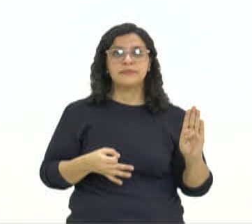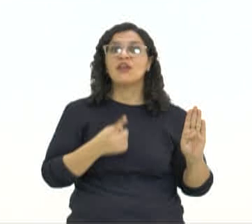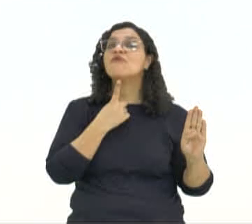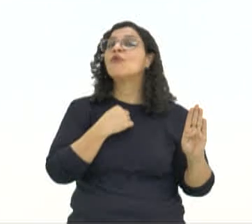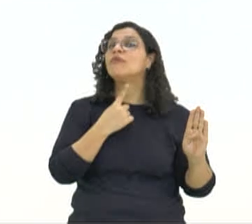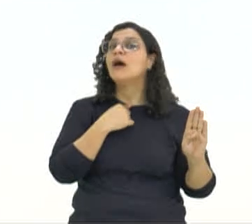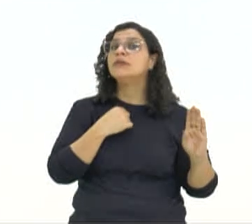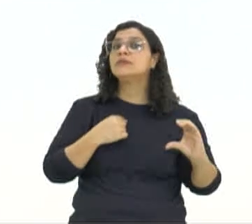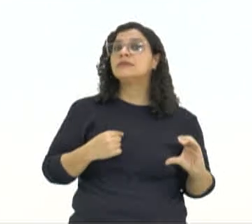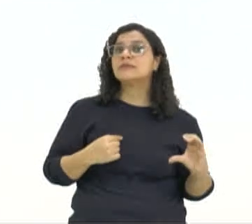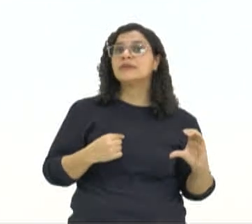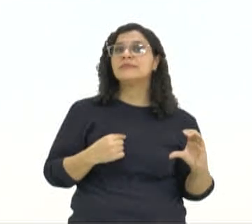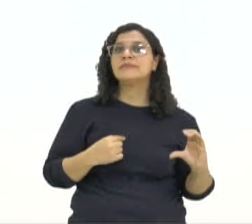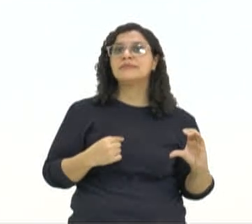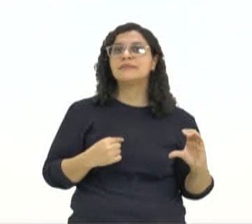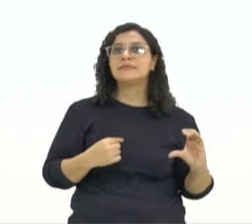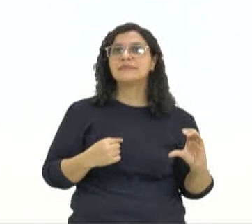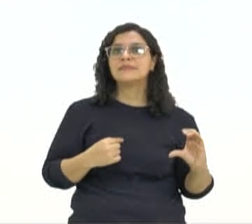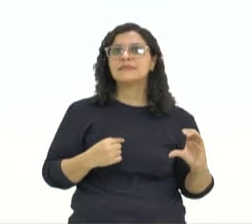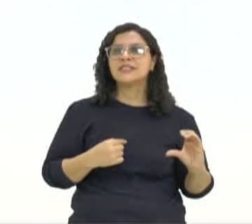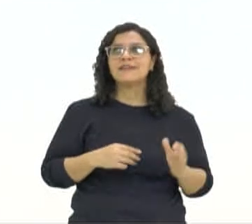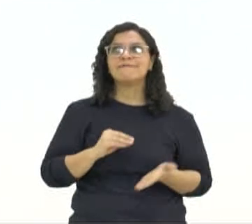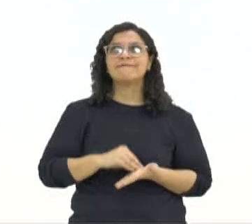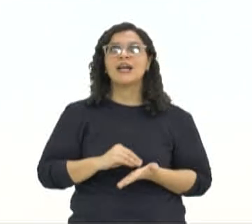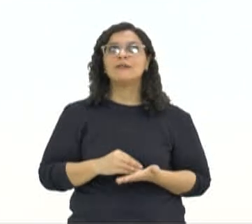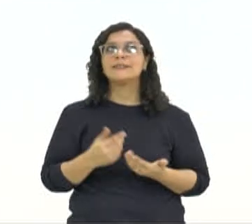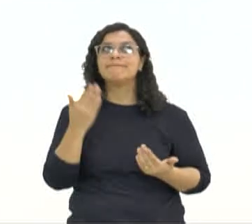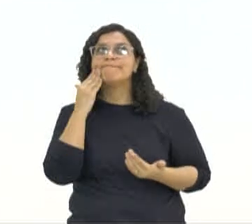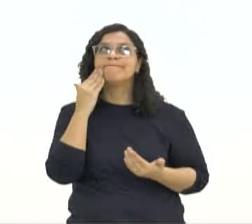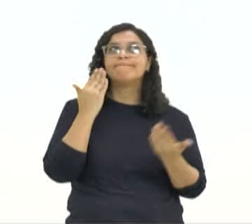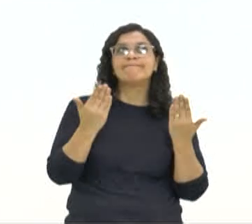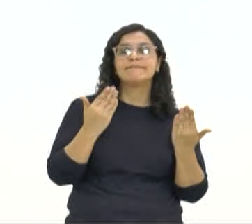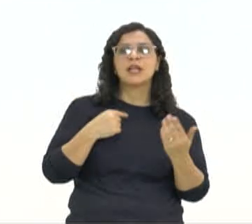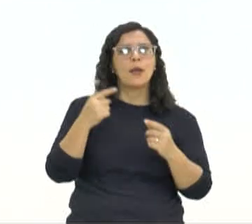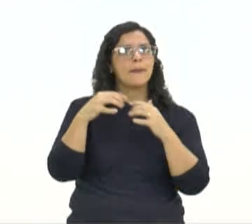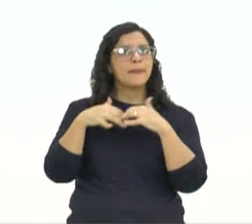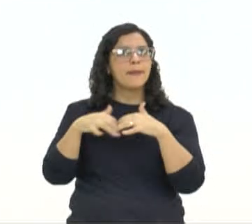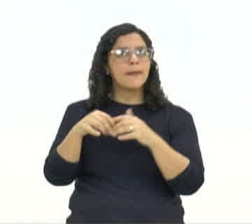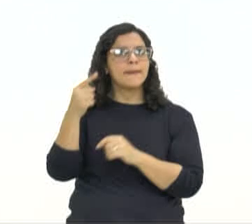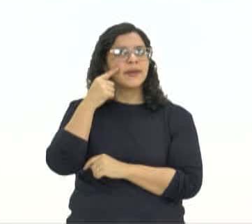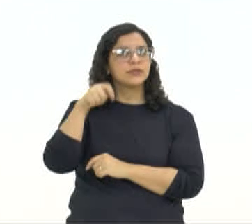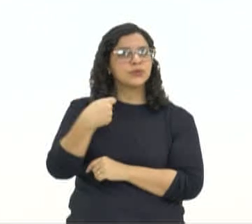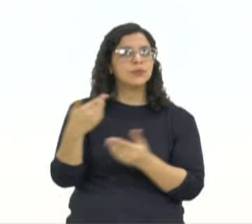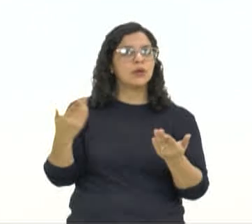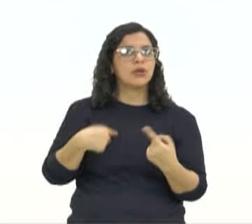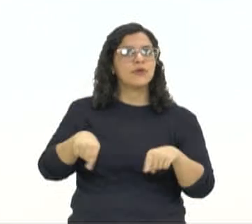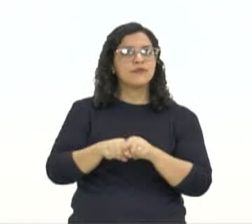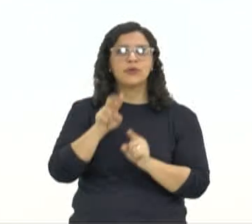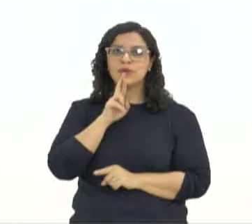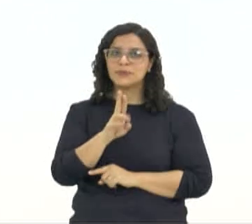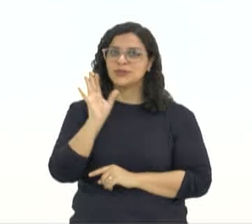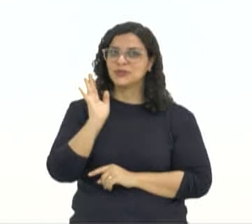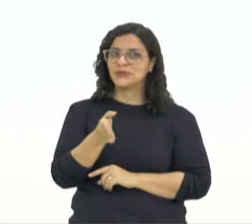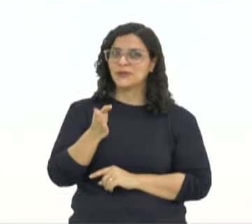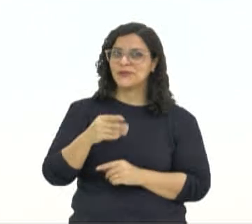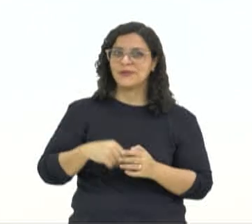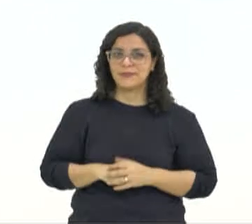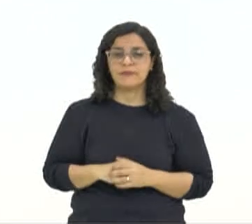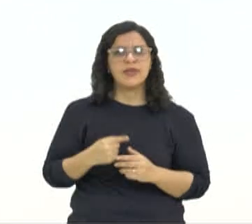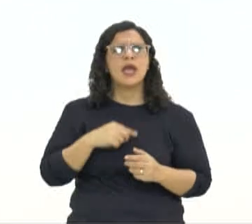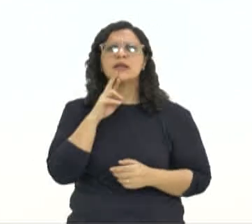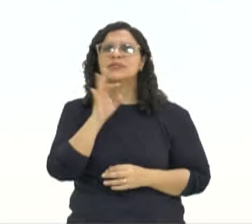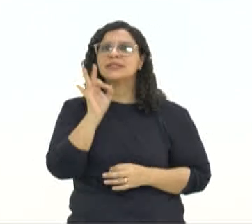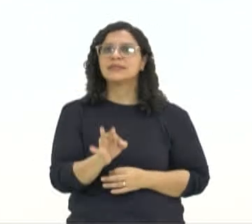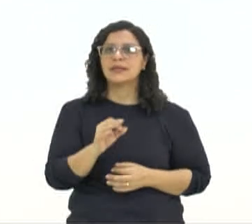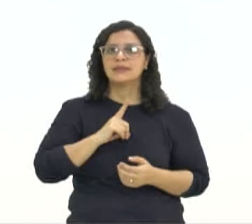de desejo, ou letra C, de incertidumbre? Pensem um pouquinho nessas duas questões e a gente já vê quais são as